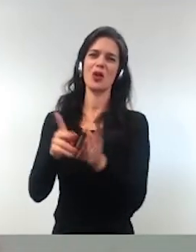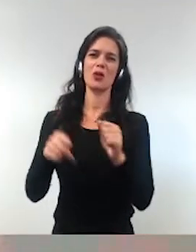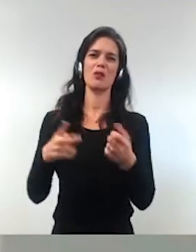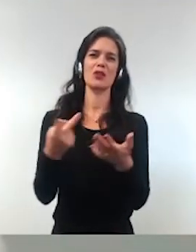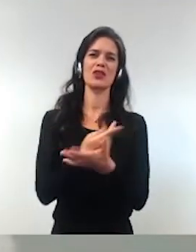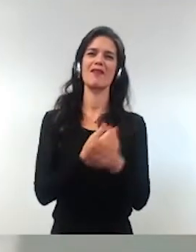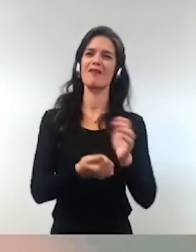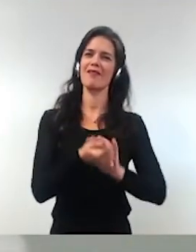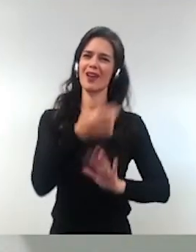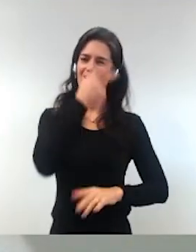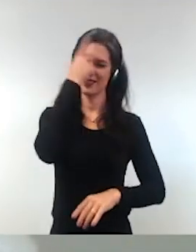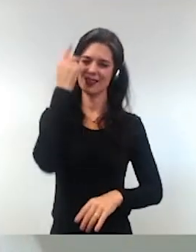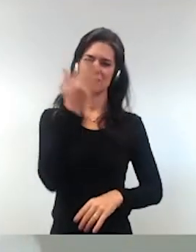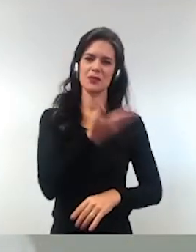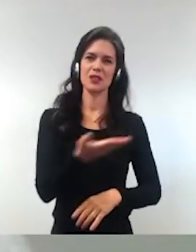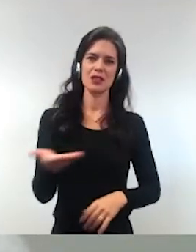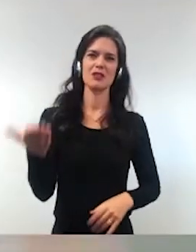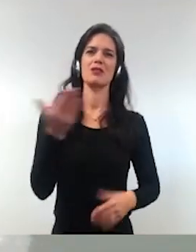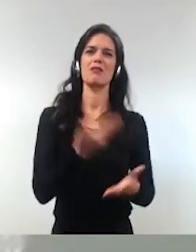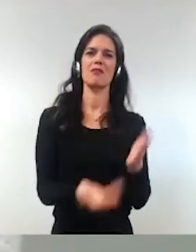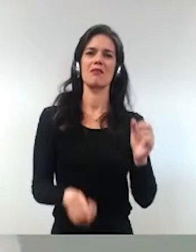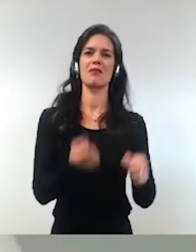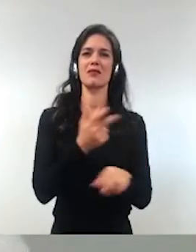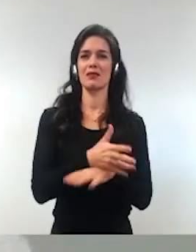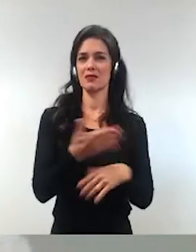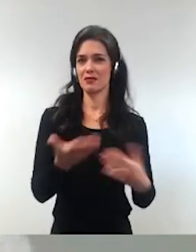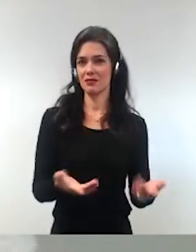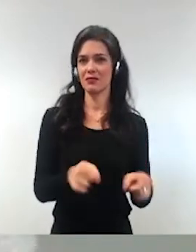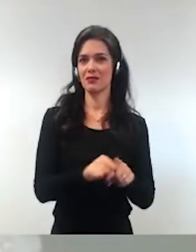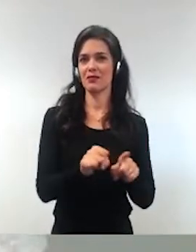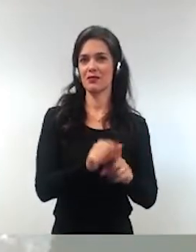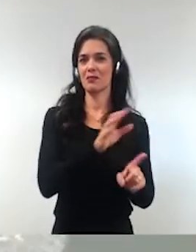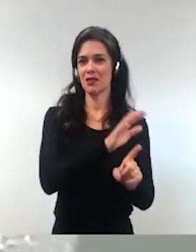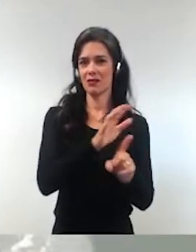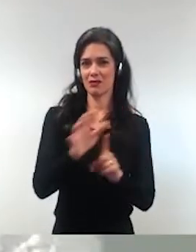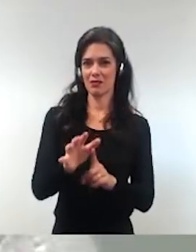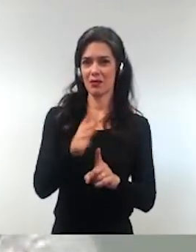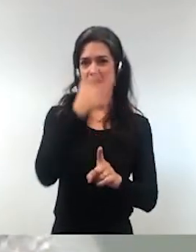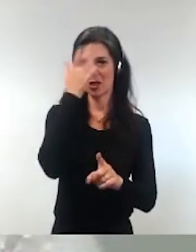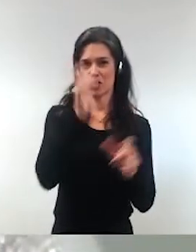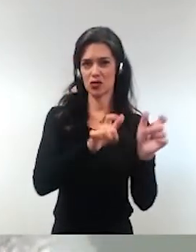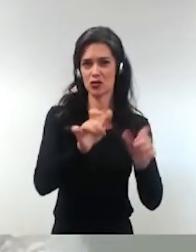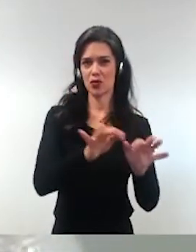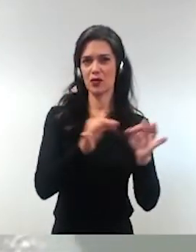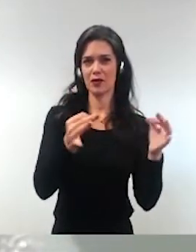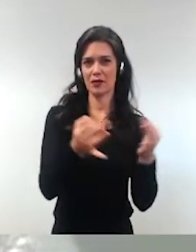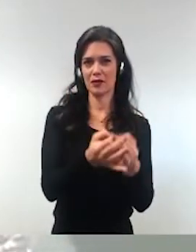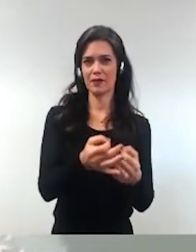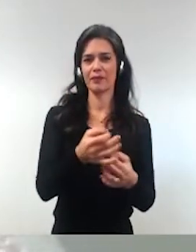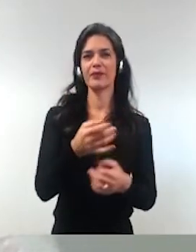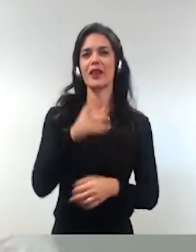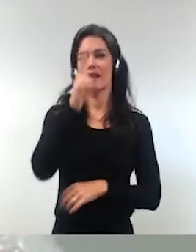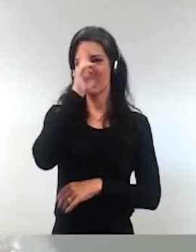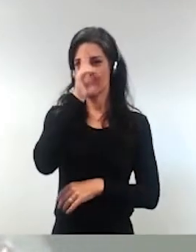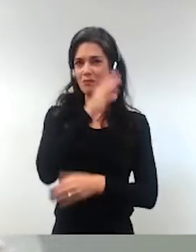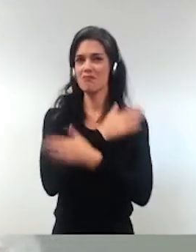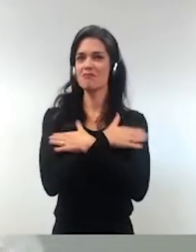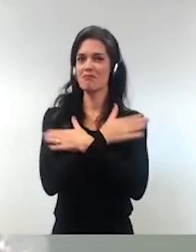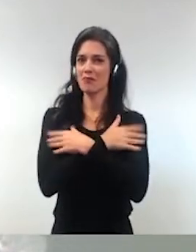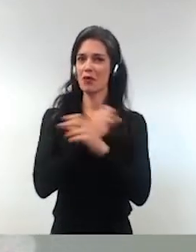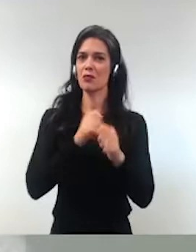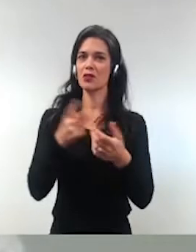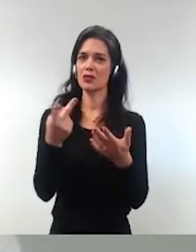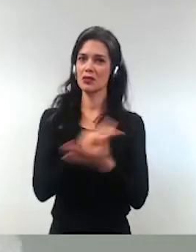de incontáveis trabalhadores e trabalhadoras e as suas famílias. Lembrando que a questão do desemprego causa um